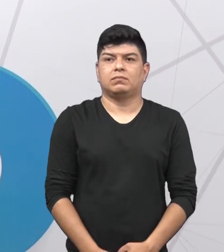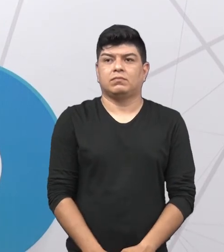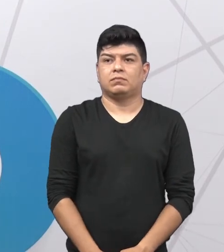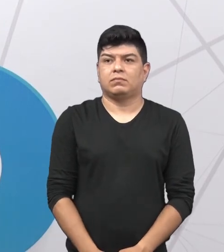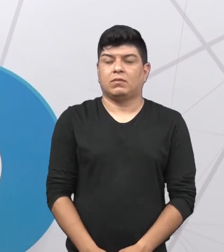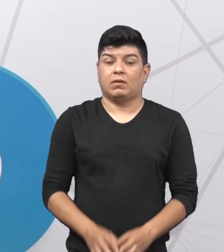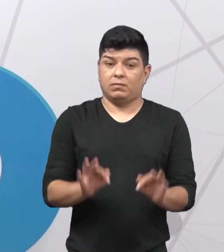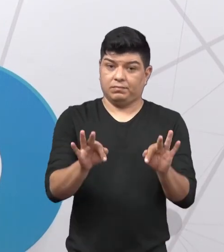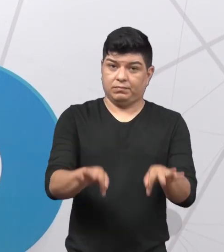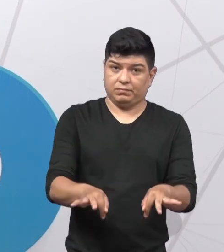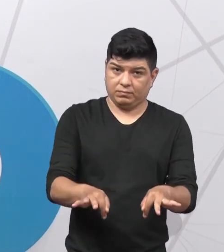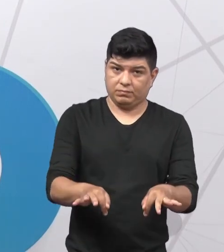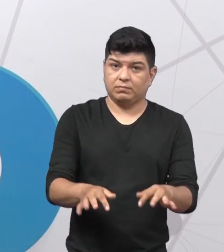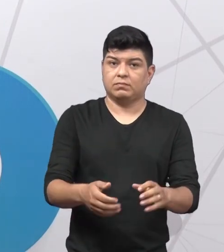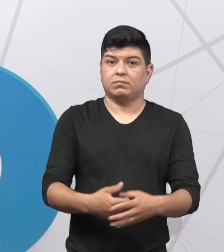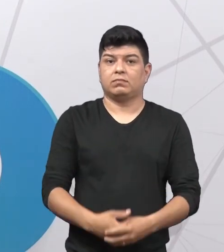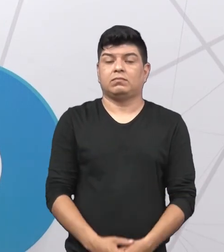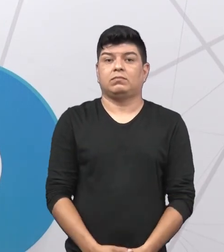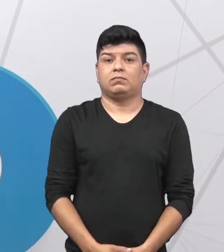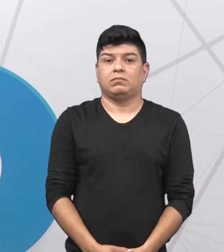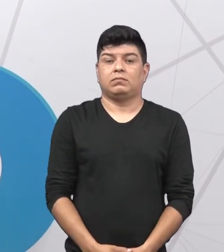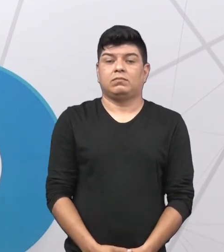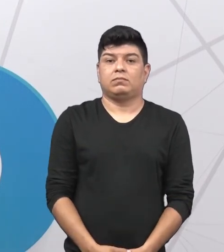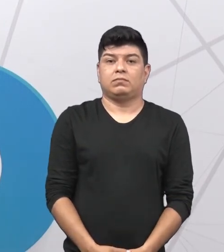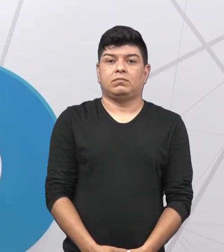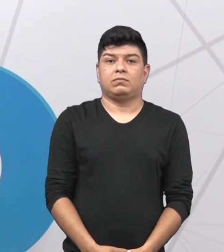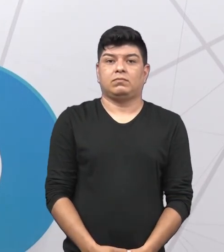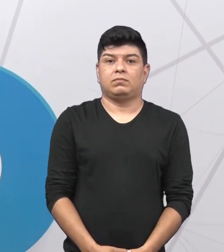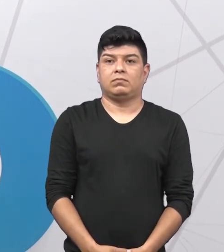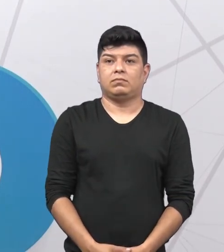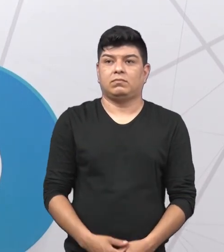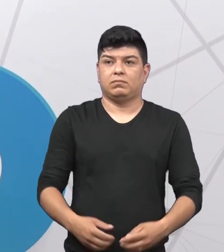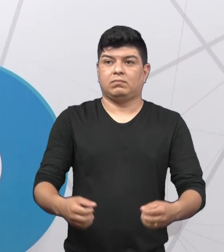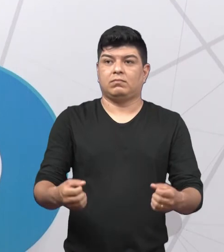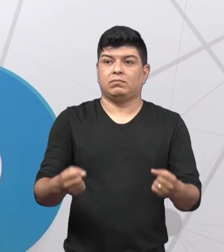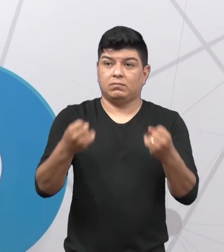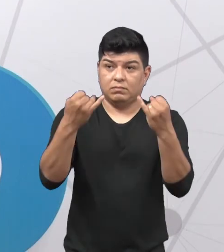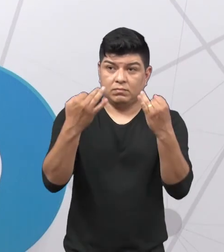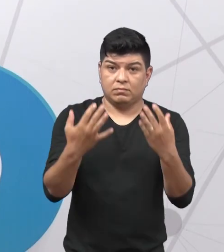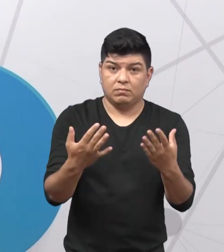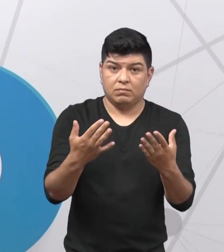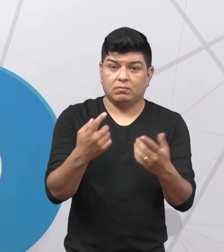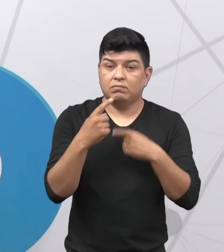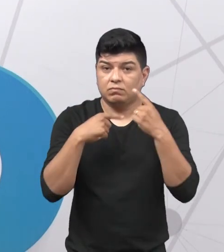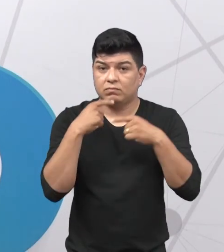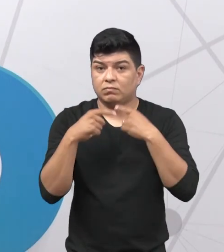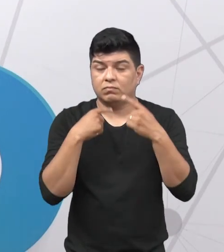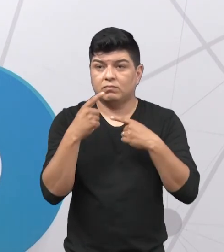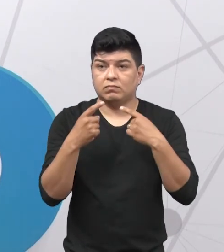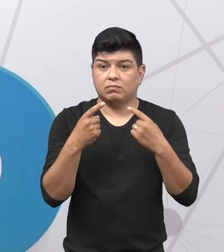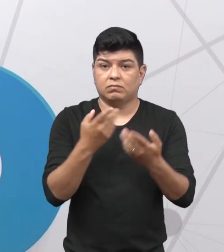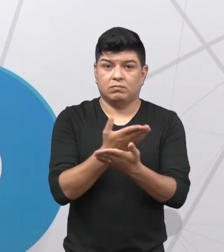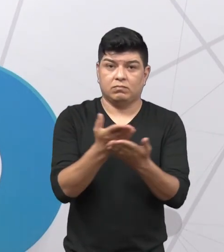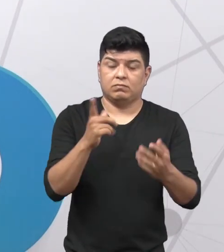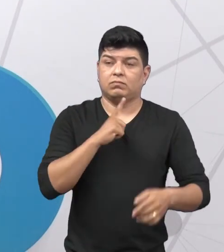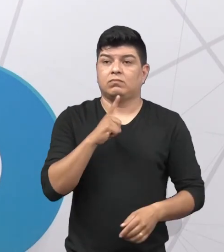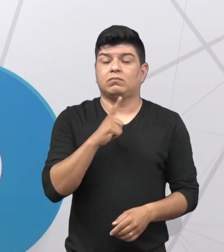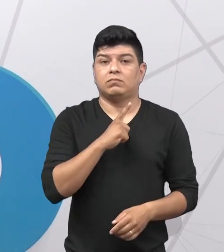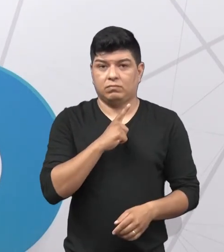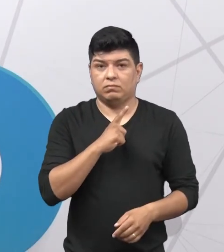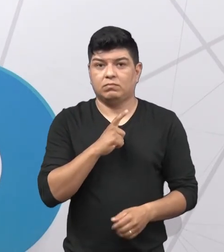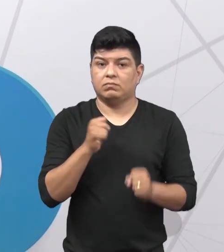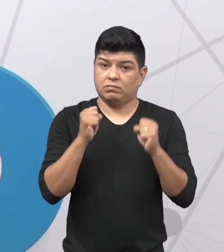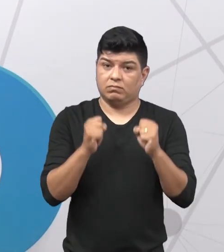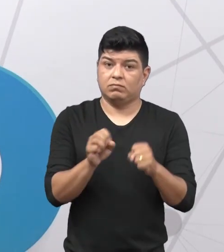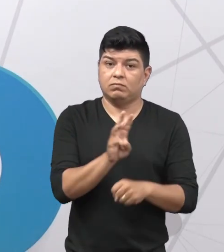Nós ficamos por aqui, né? E para esclarecer quaisquer dúvidas que vocês tenham, vocês